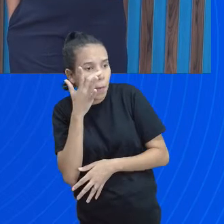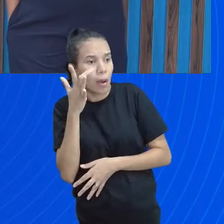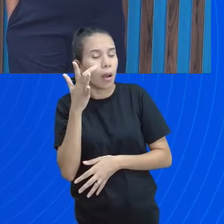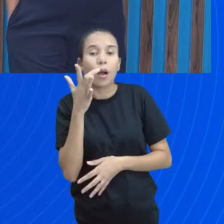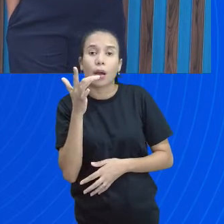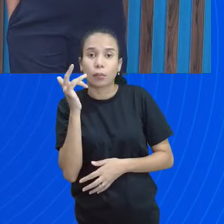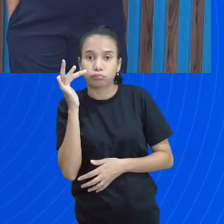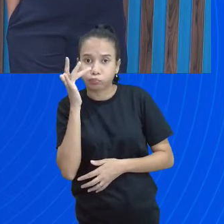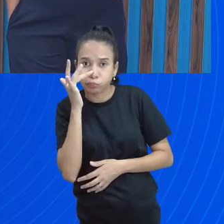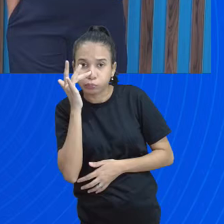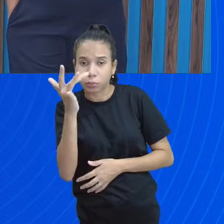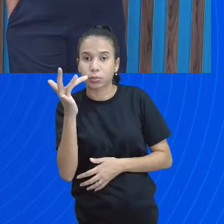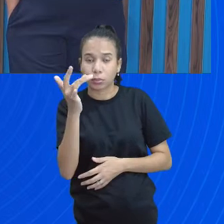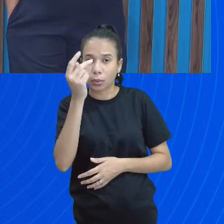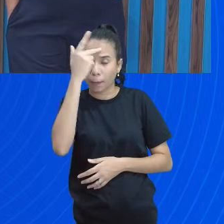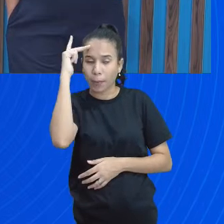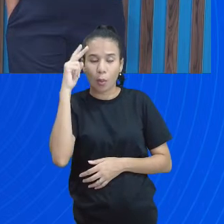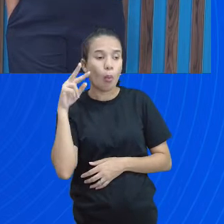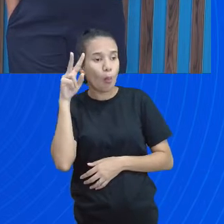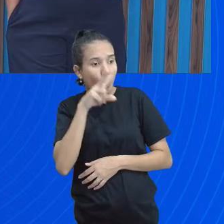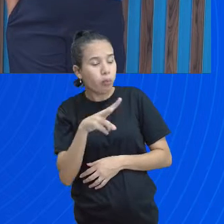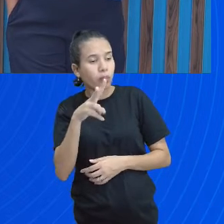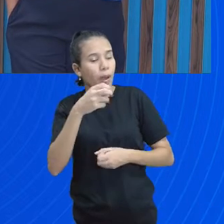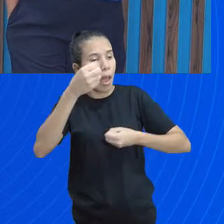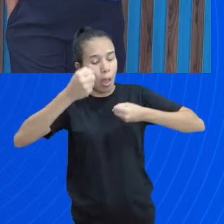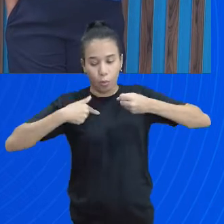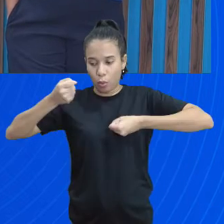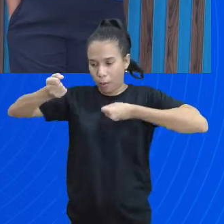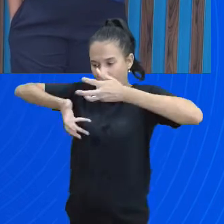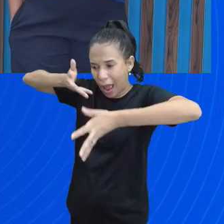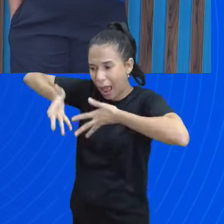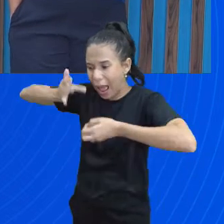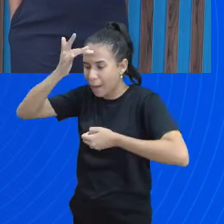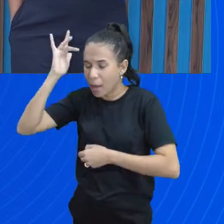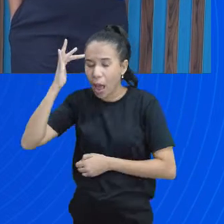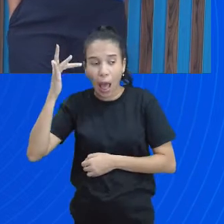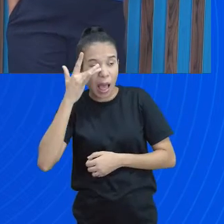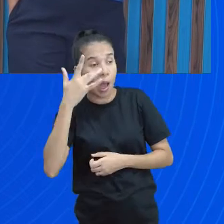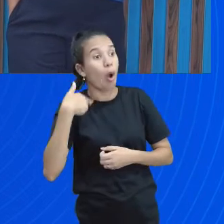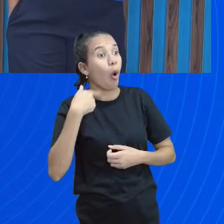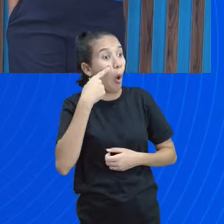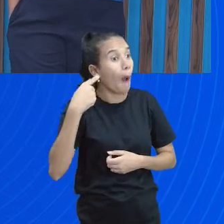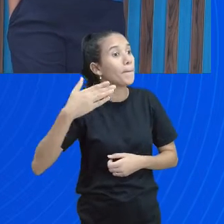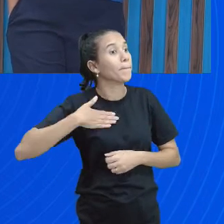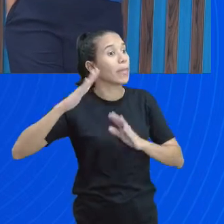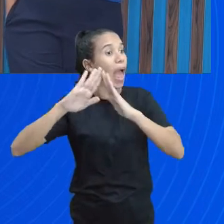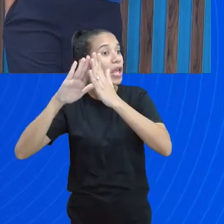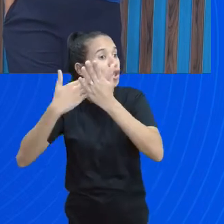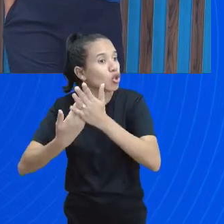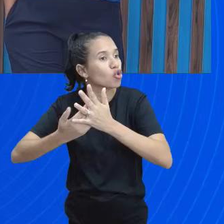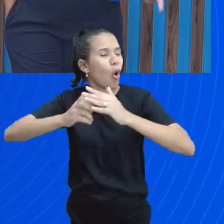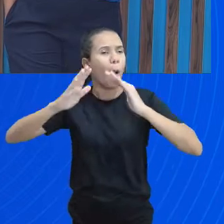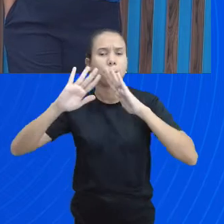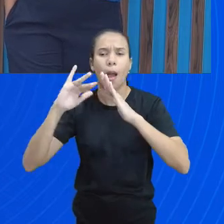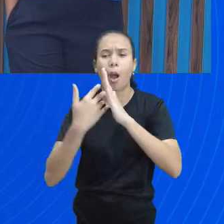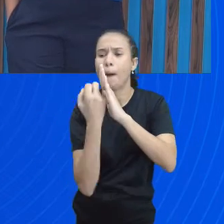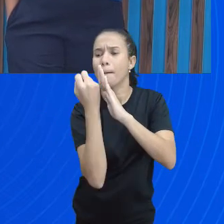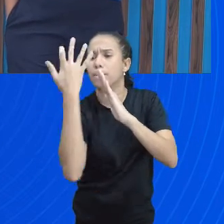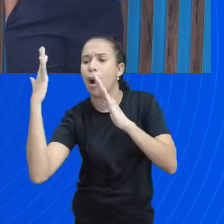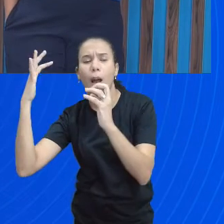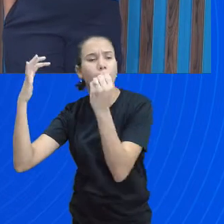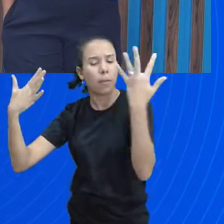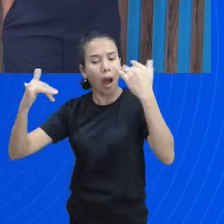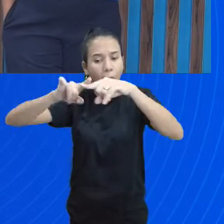espectador, né? Eu preciso descrever. Então, a minha escola era assim, assado,